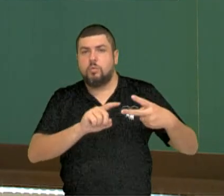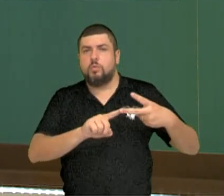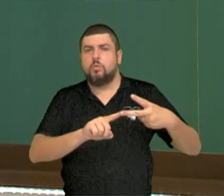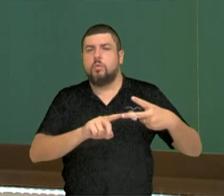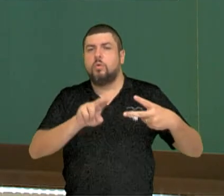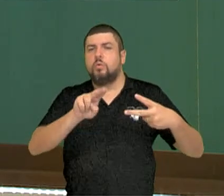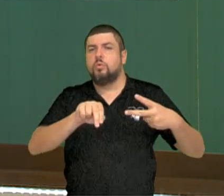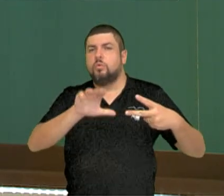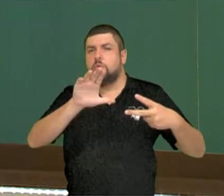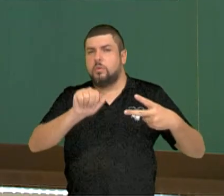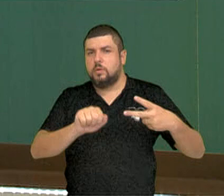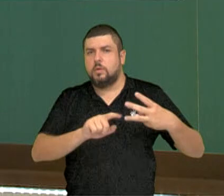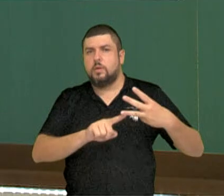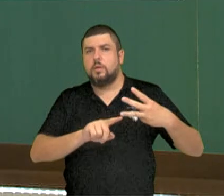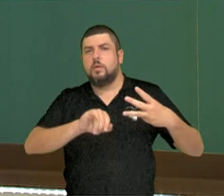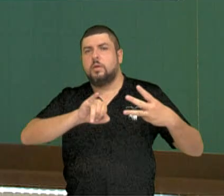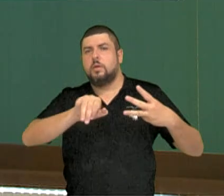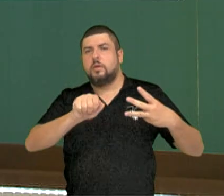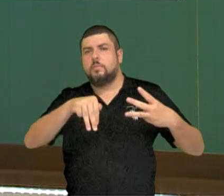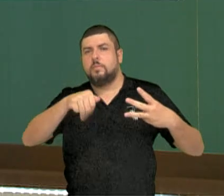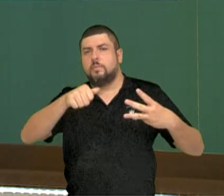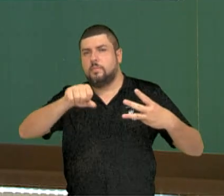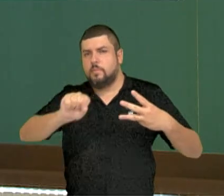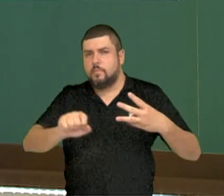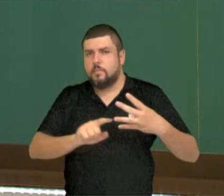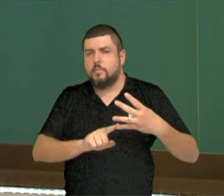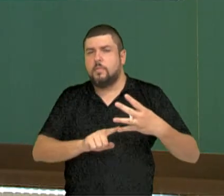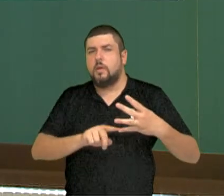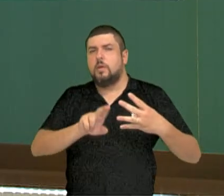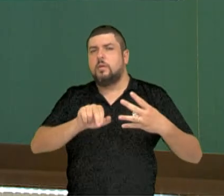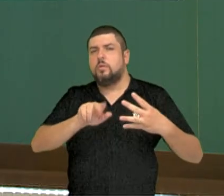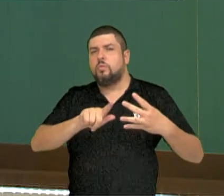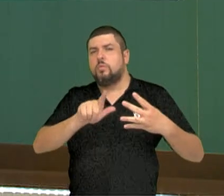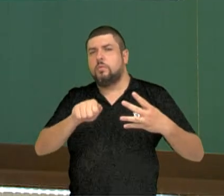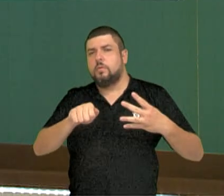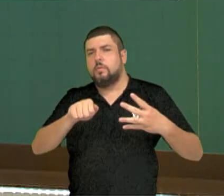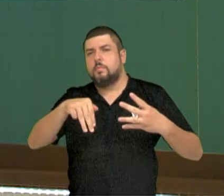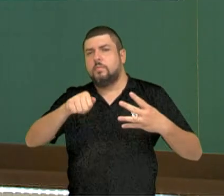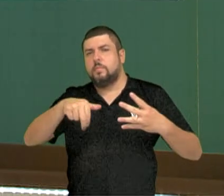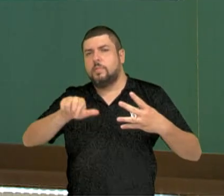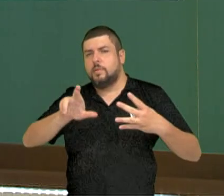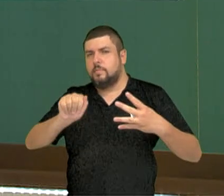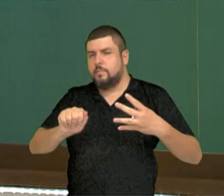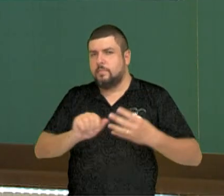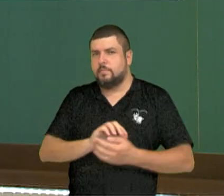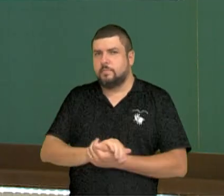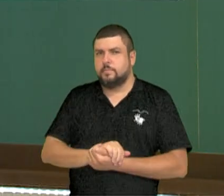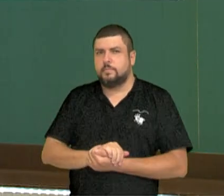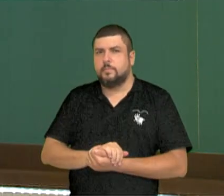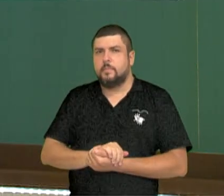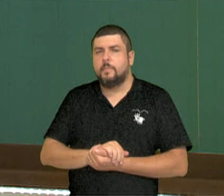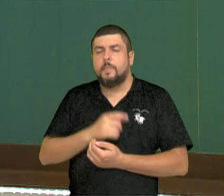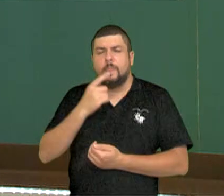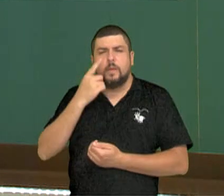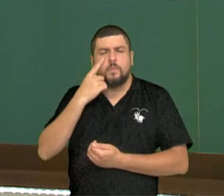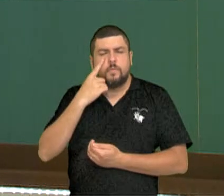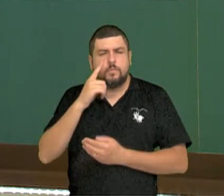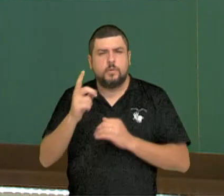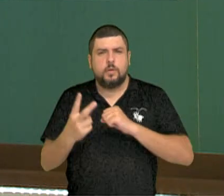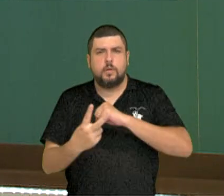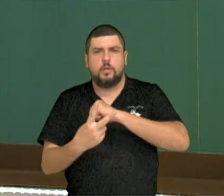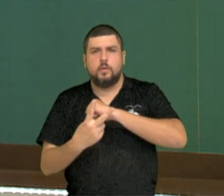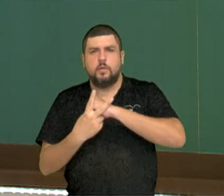de nenhuma maneira. Vamos ver aí agora sobre o imperativo negativo. como que ele